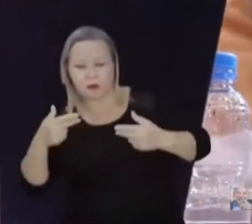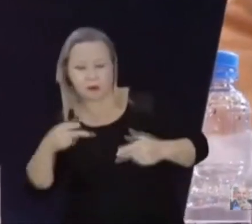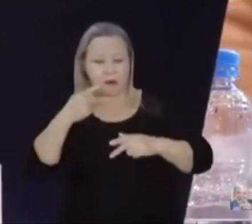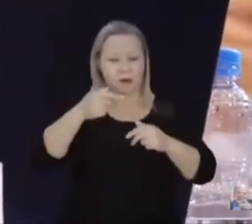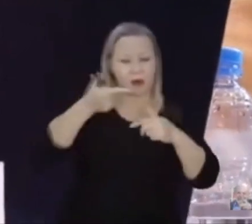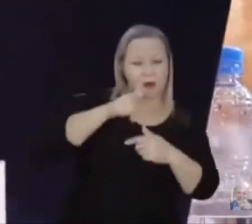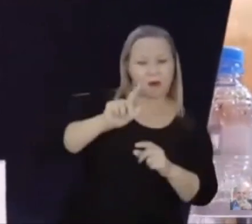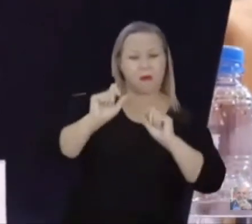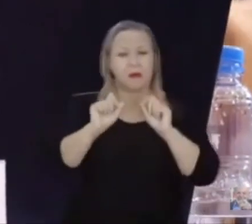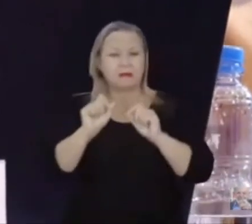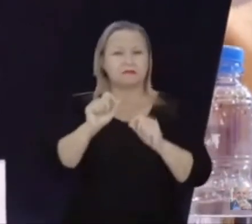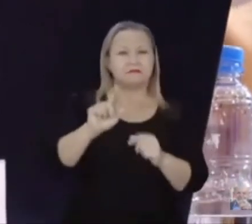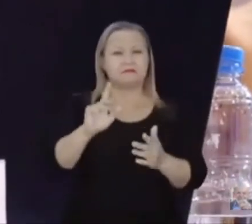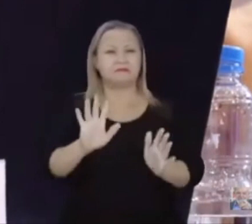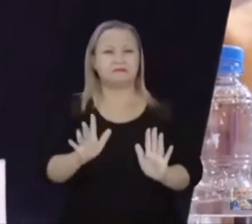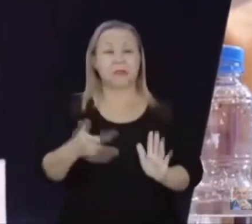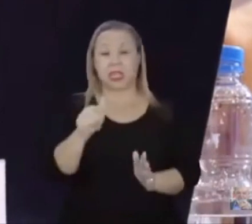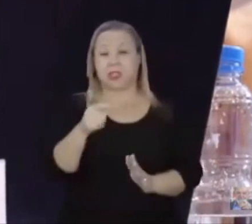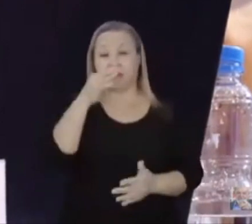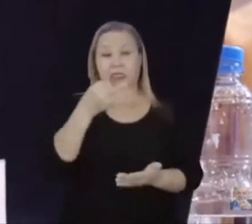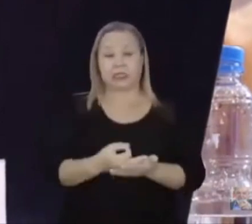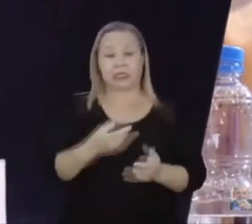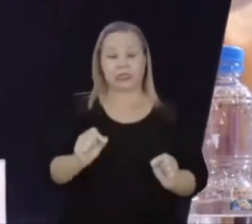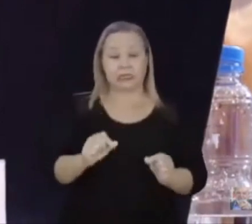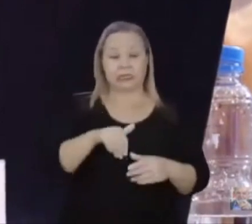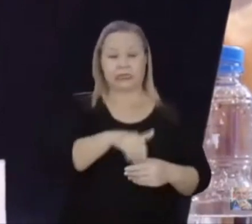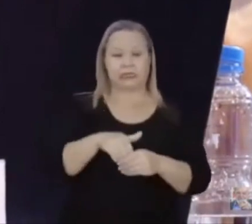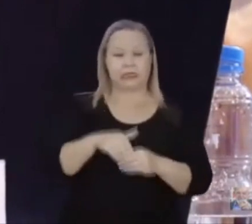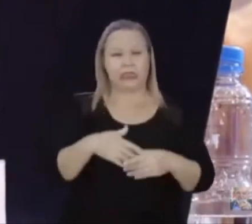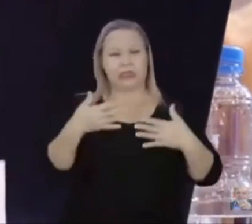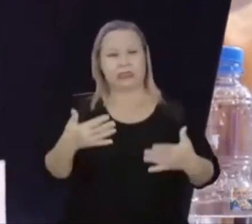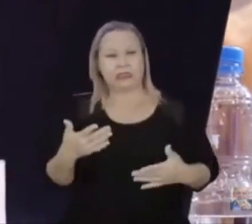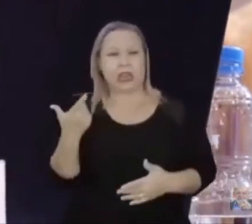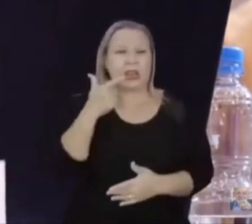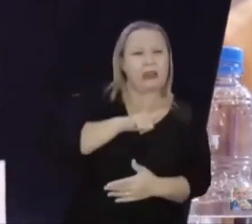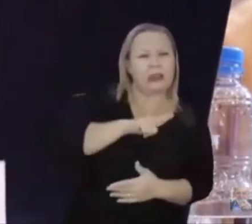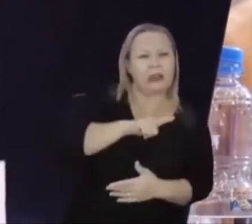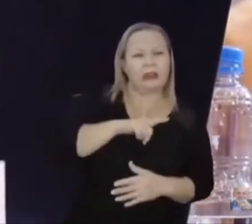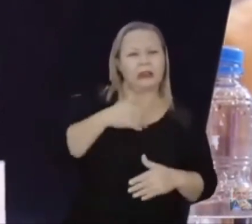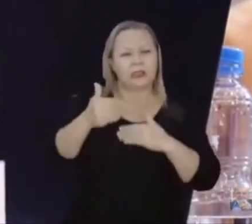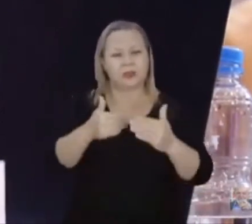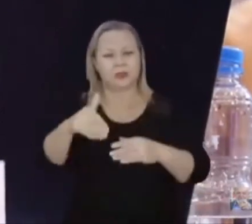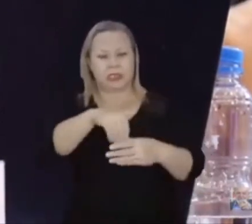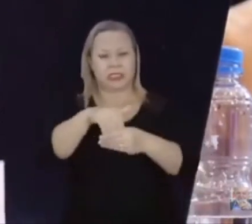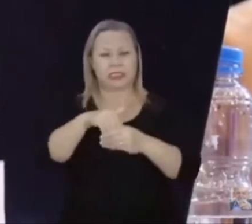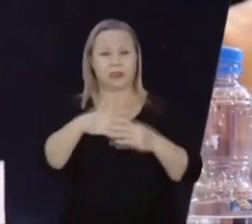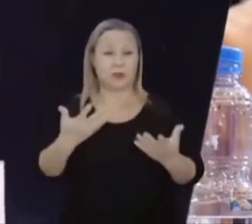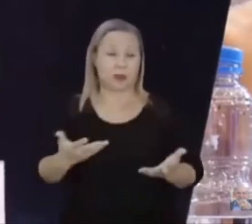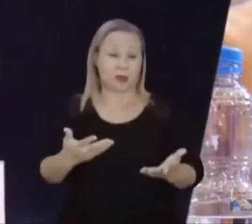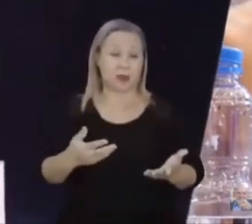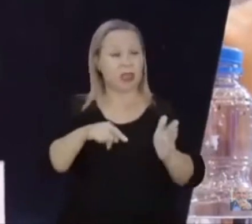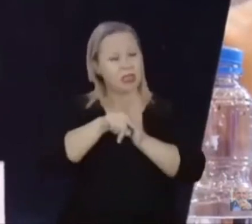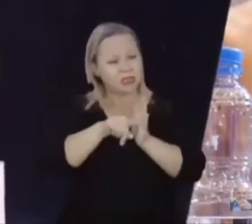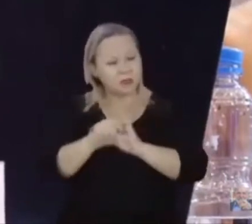certeza que essa eleição realmente tá ganha, ou esse processo eleitoral, como as pesquisas têm mostrado, né, que você